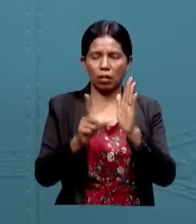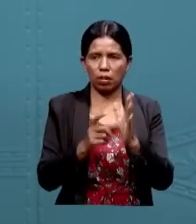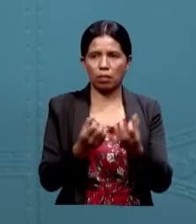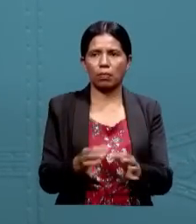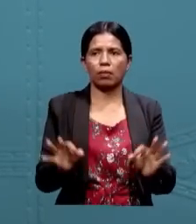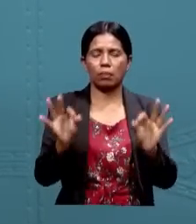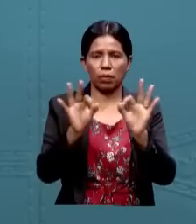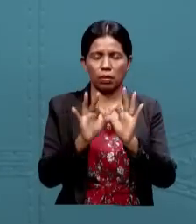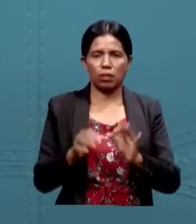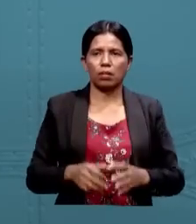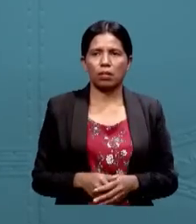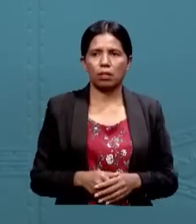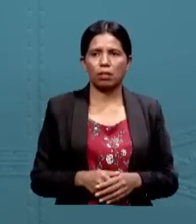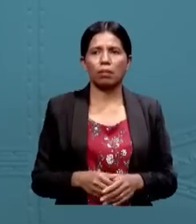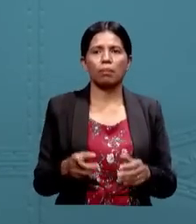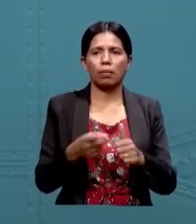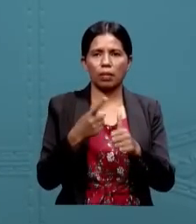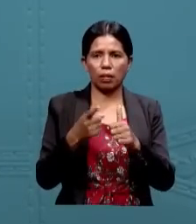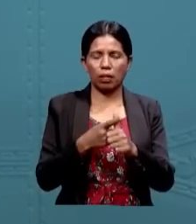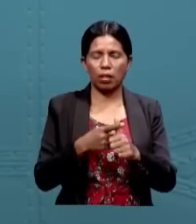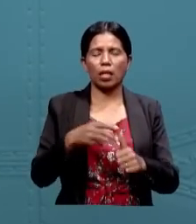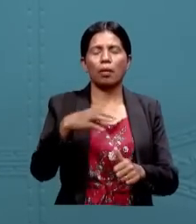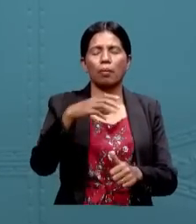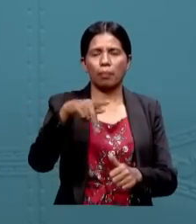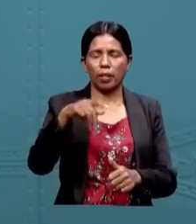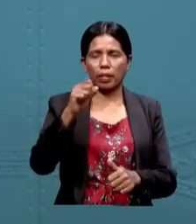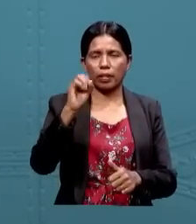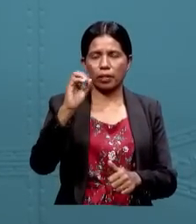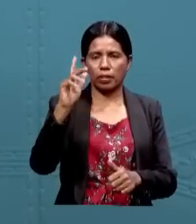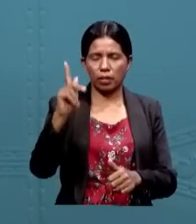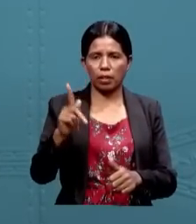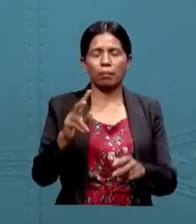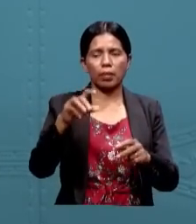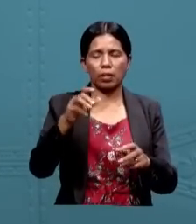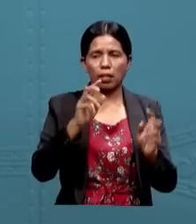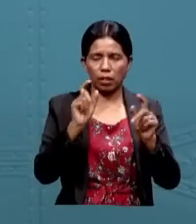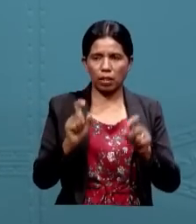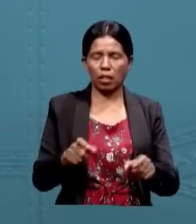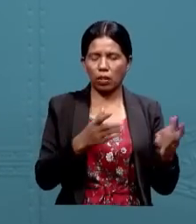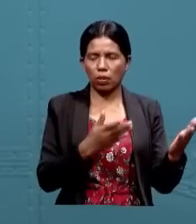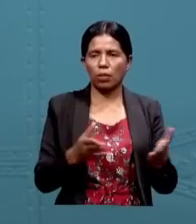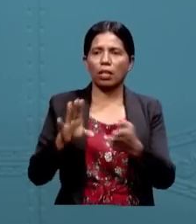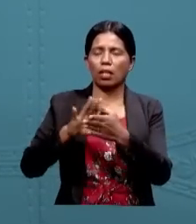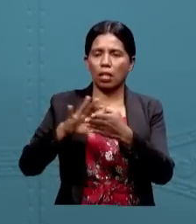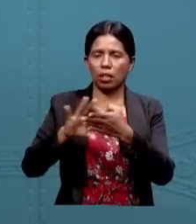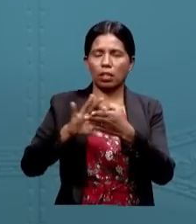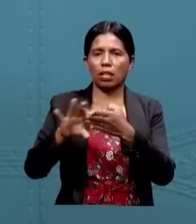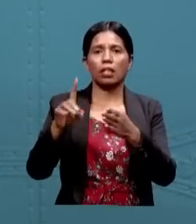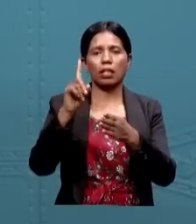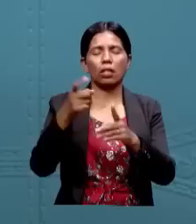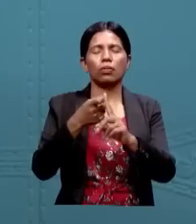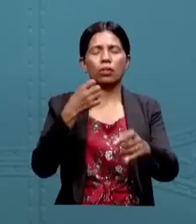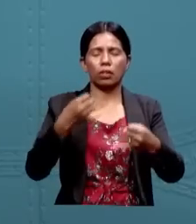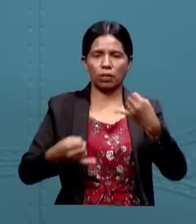importantíssimo ter tebes. Primeiro, se psic bahalo, psic tem que lori despais o juiz. Tem